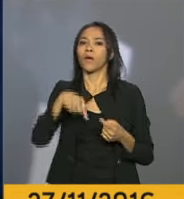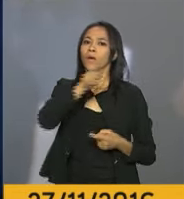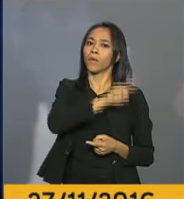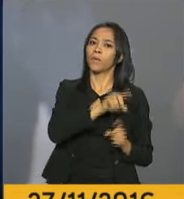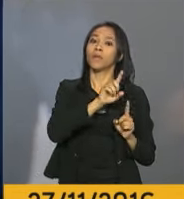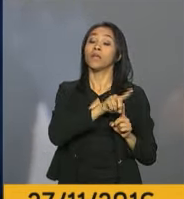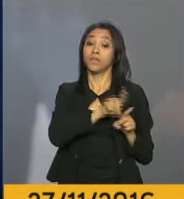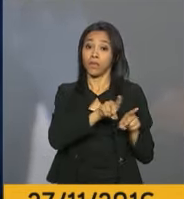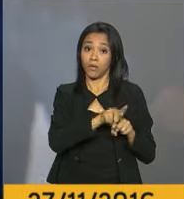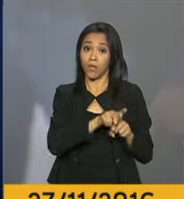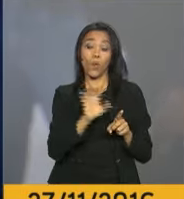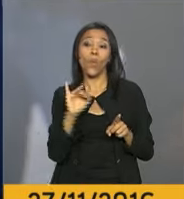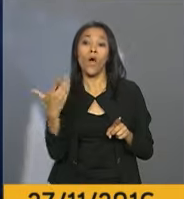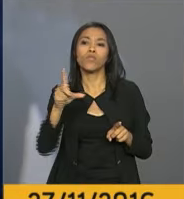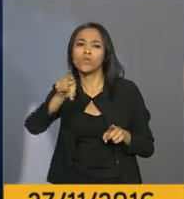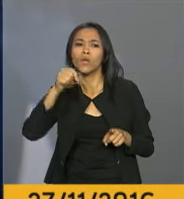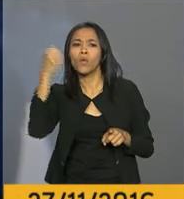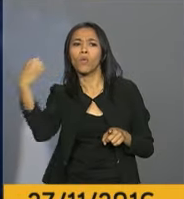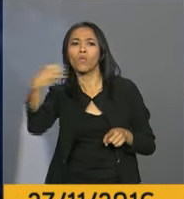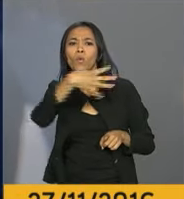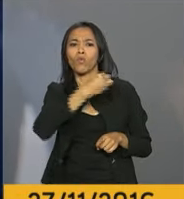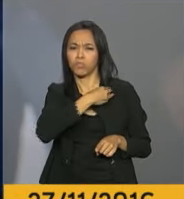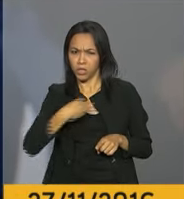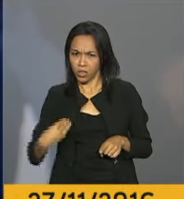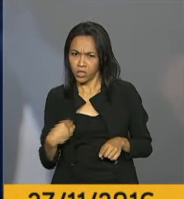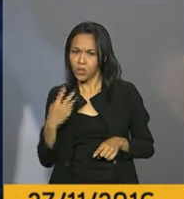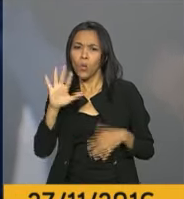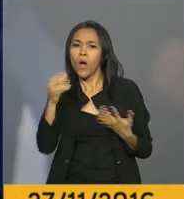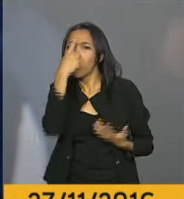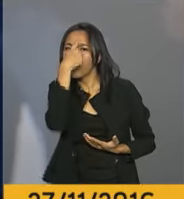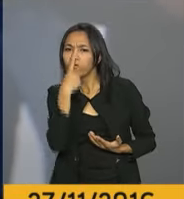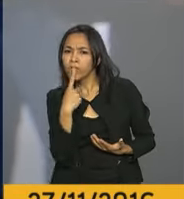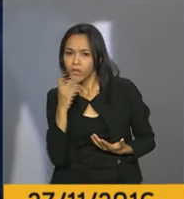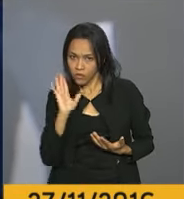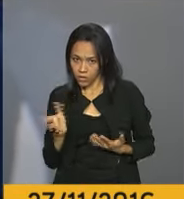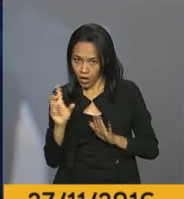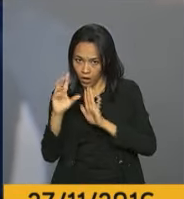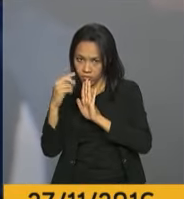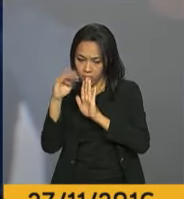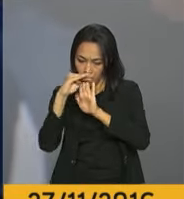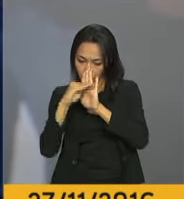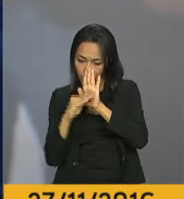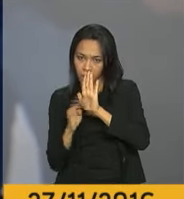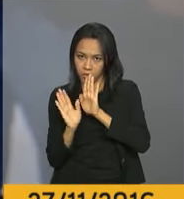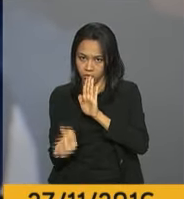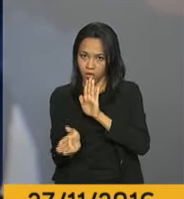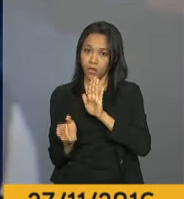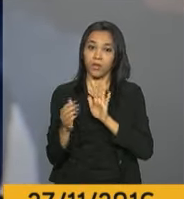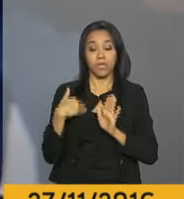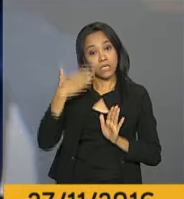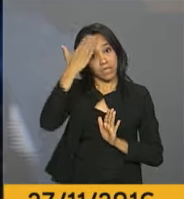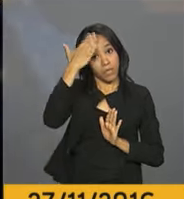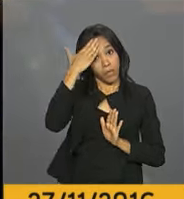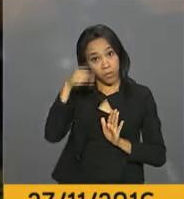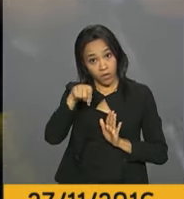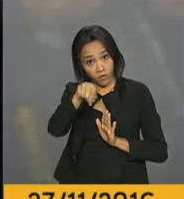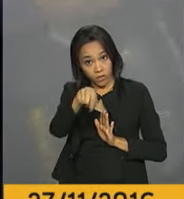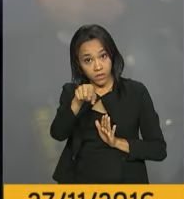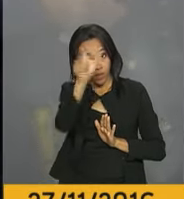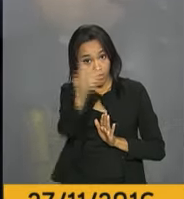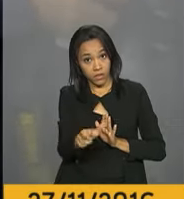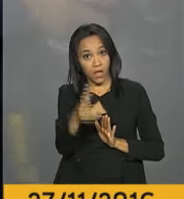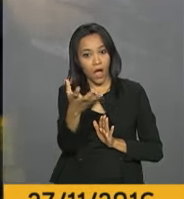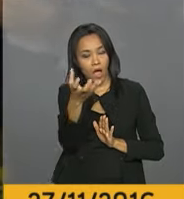ministro Gedel, qual será esse perfil, se o senhor já tem isso definido. Sabemos que o senhor está assumindo a articulação com o Congresso